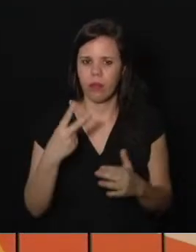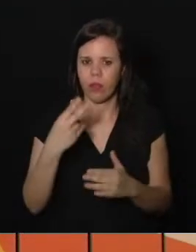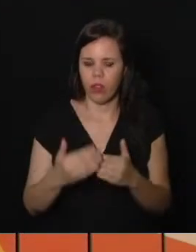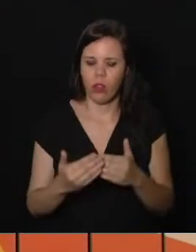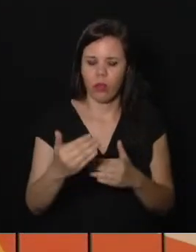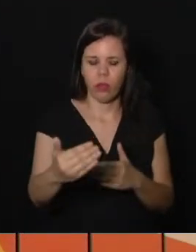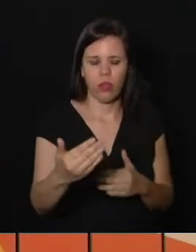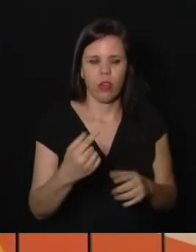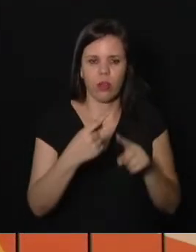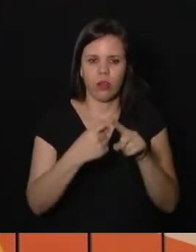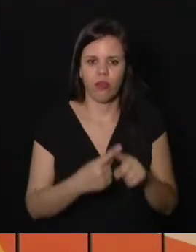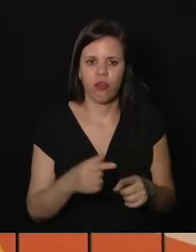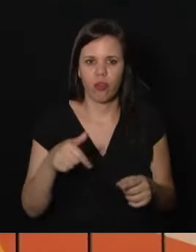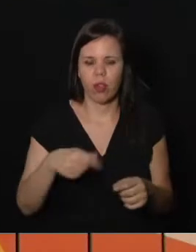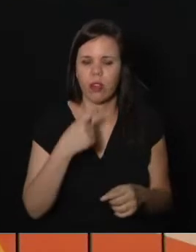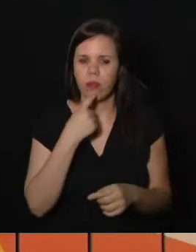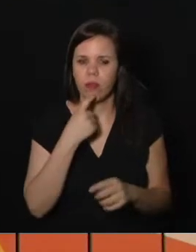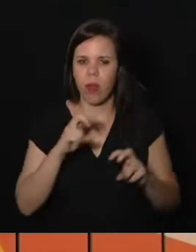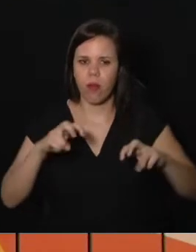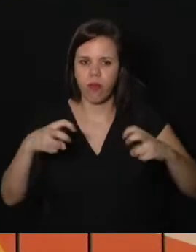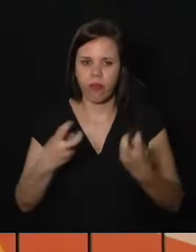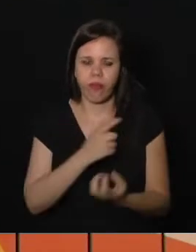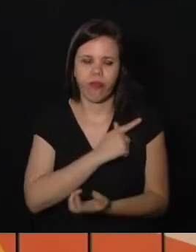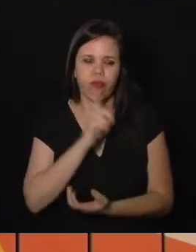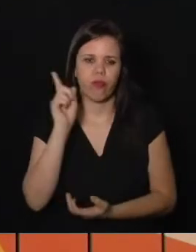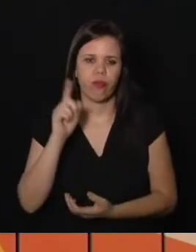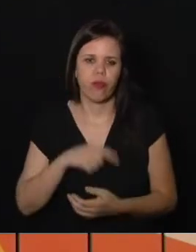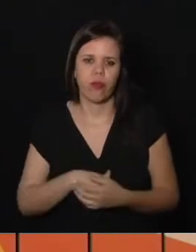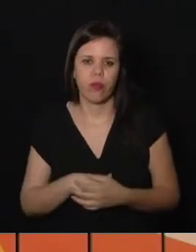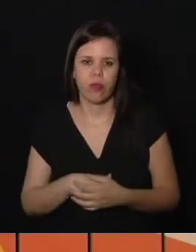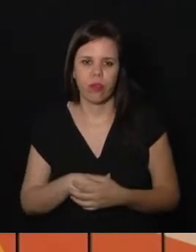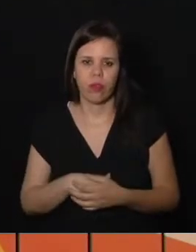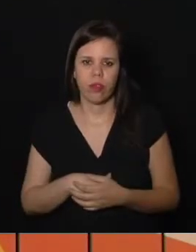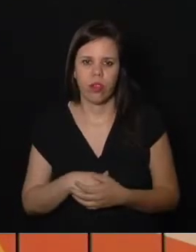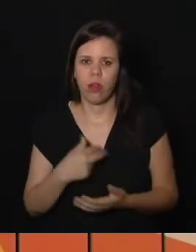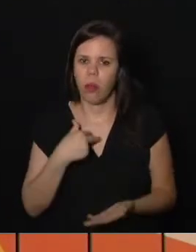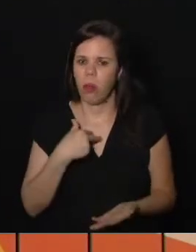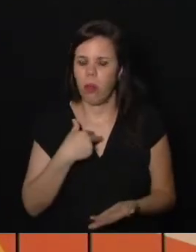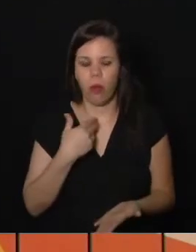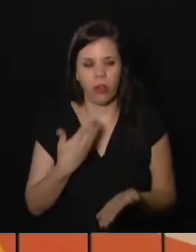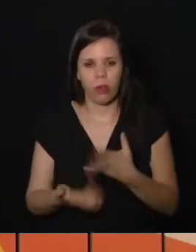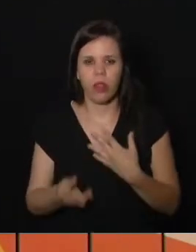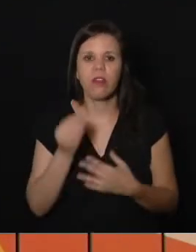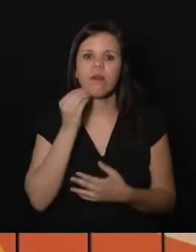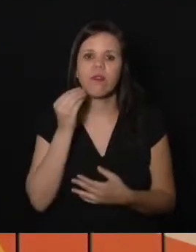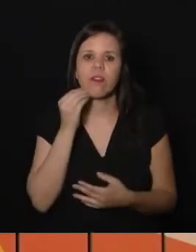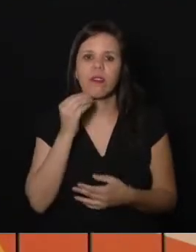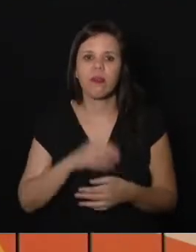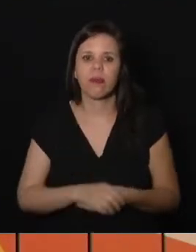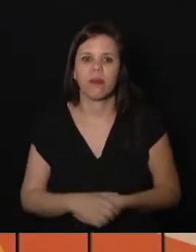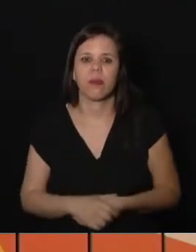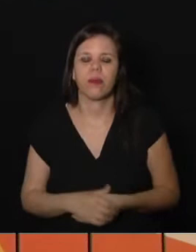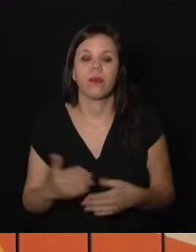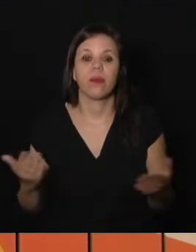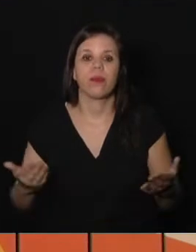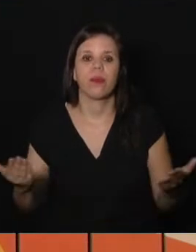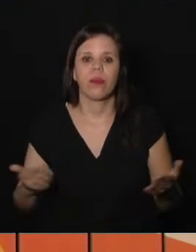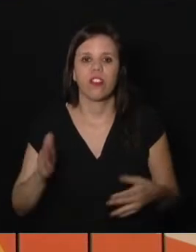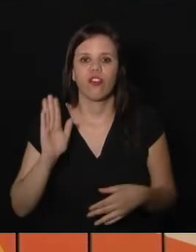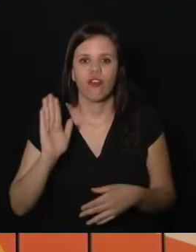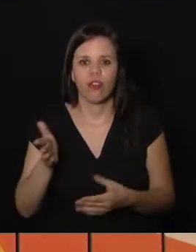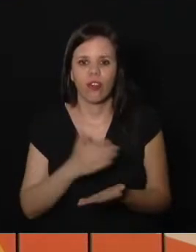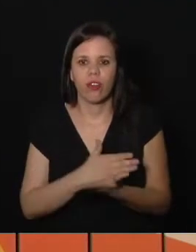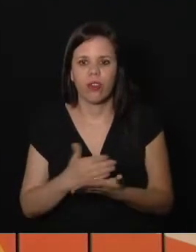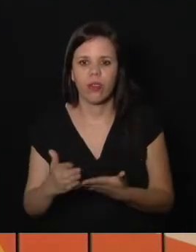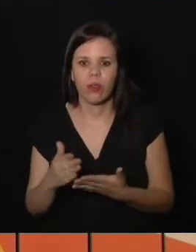jogos são aqui em Campinas, no estádio Brinco de Ouro, então não pode deixar passar esta oportunidade, hein? E hoje já começa